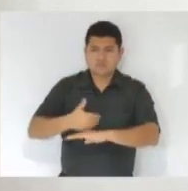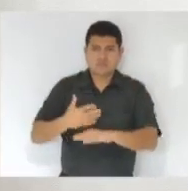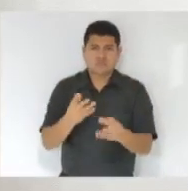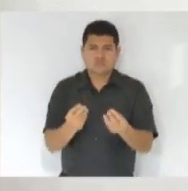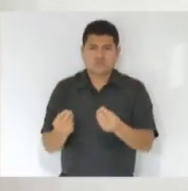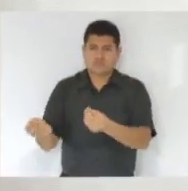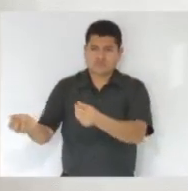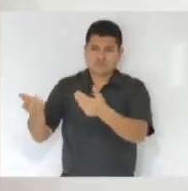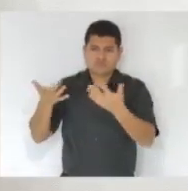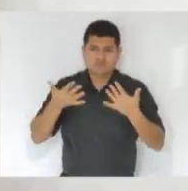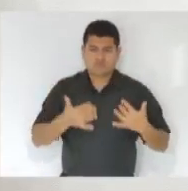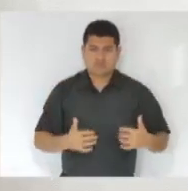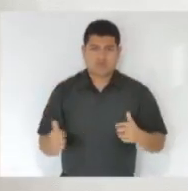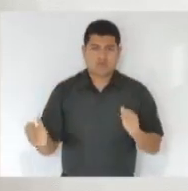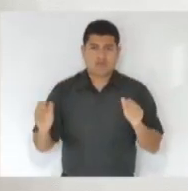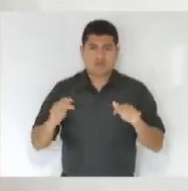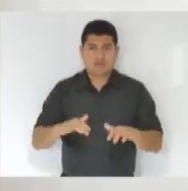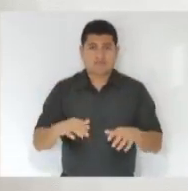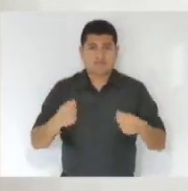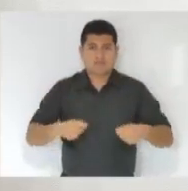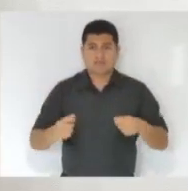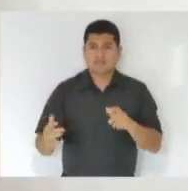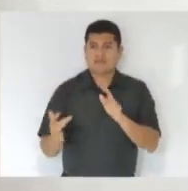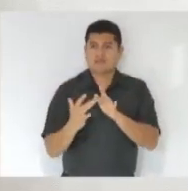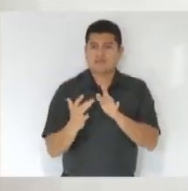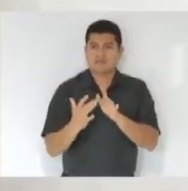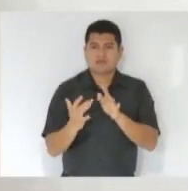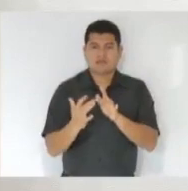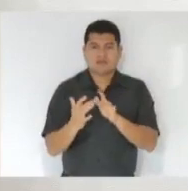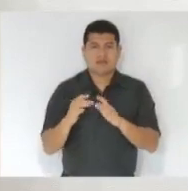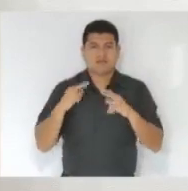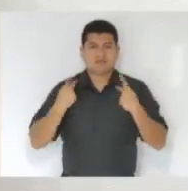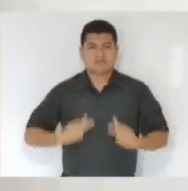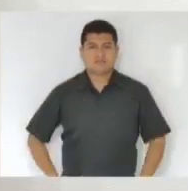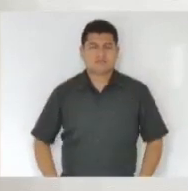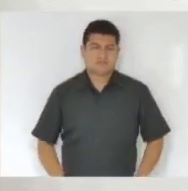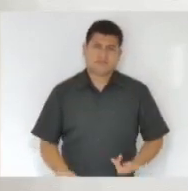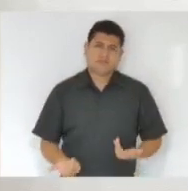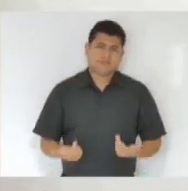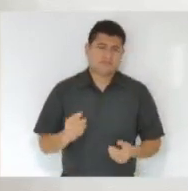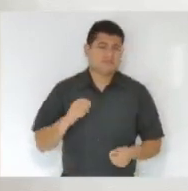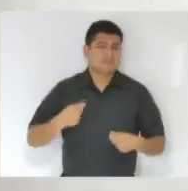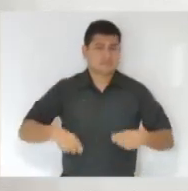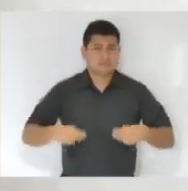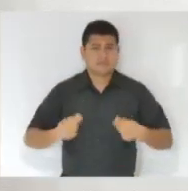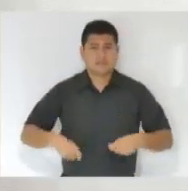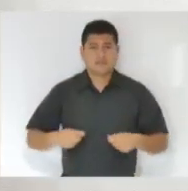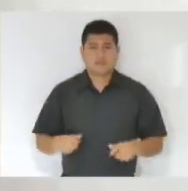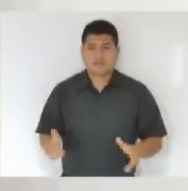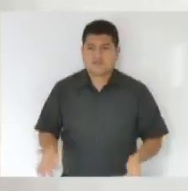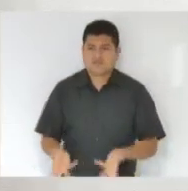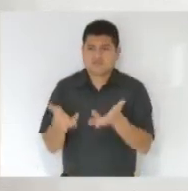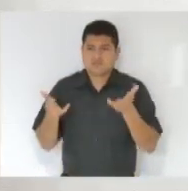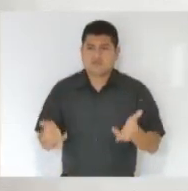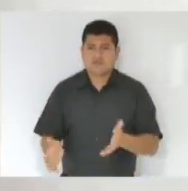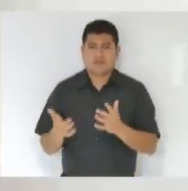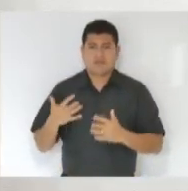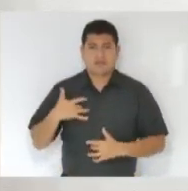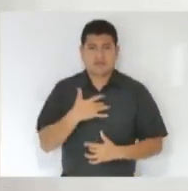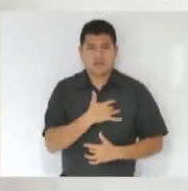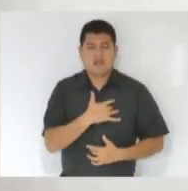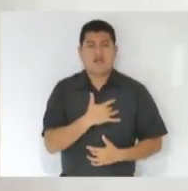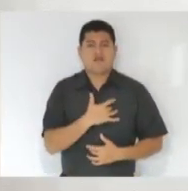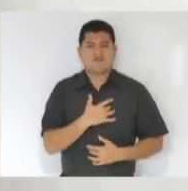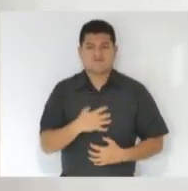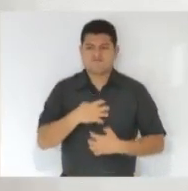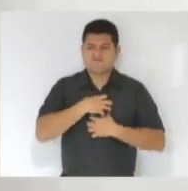adensadas, e precisa do contato humano, precisa da aderência humana para poder justamente promover a saúde emocional. E